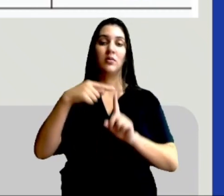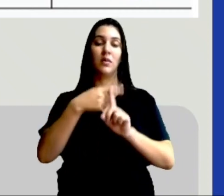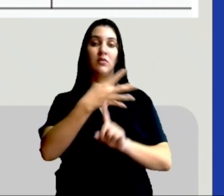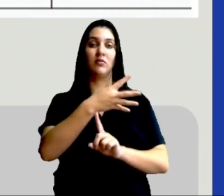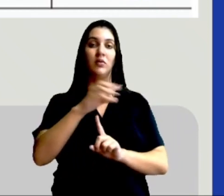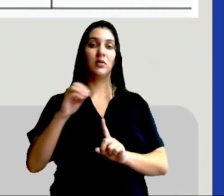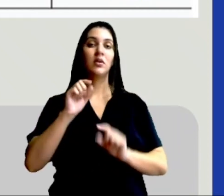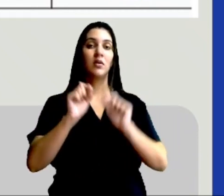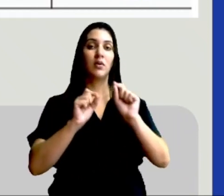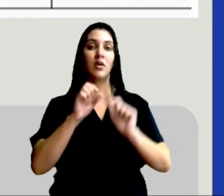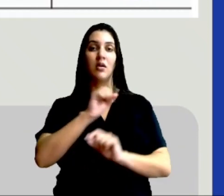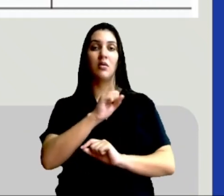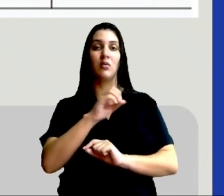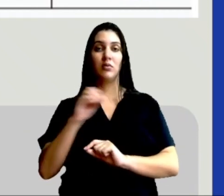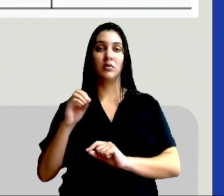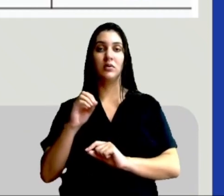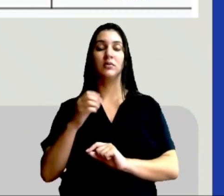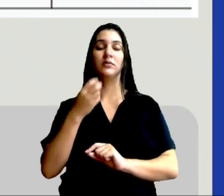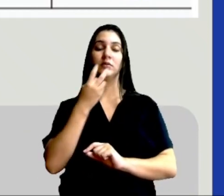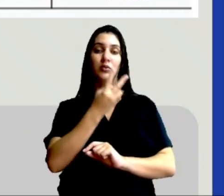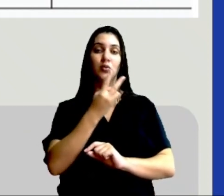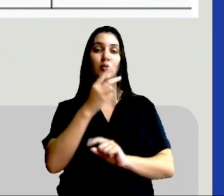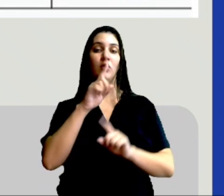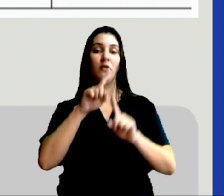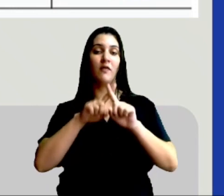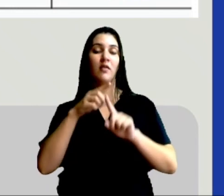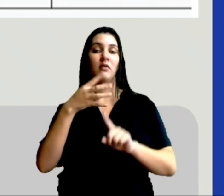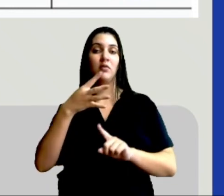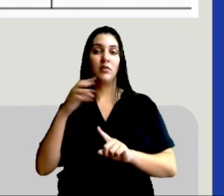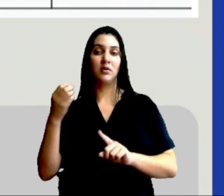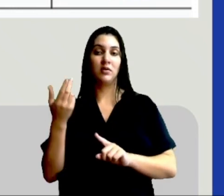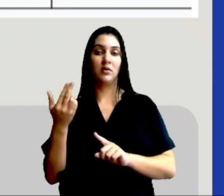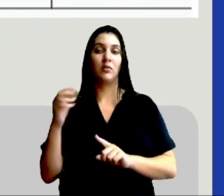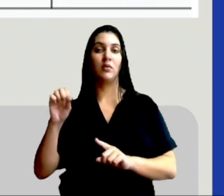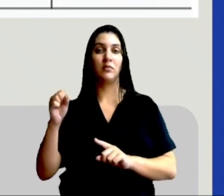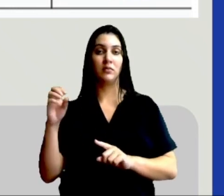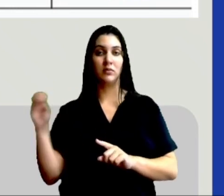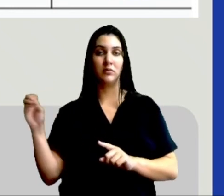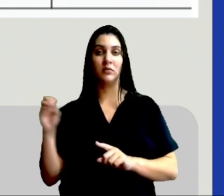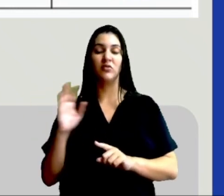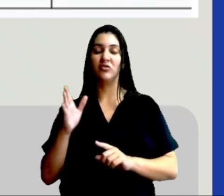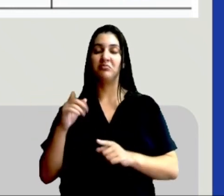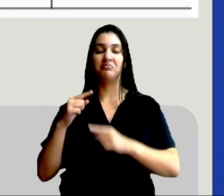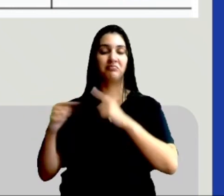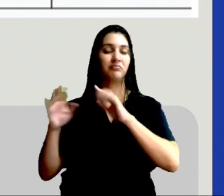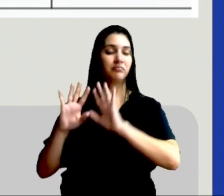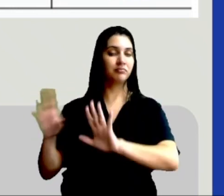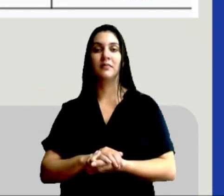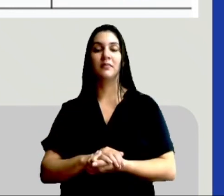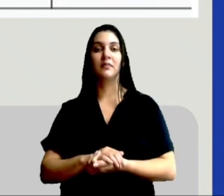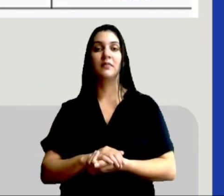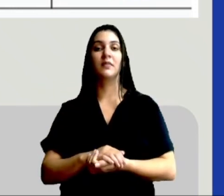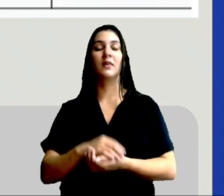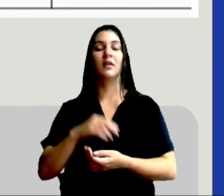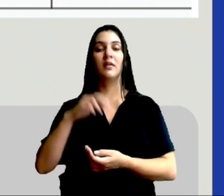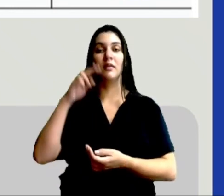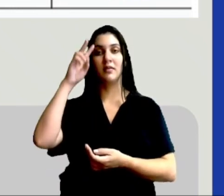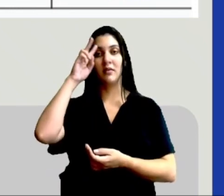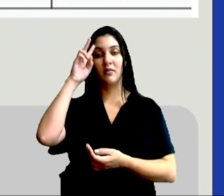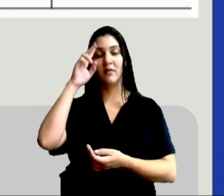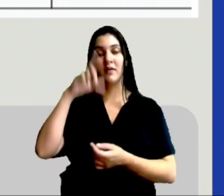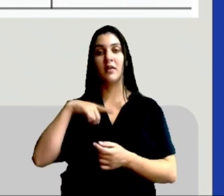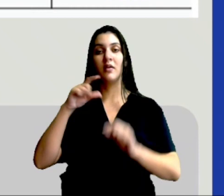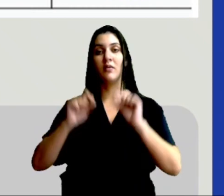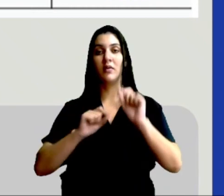400, 800, né? 2 vezes 400, 800. Já está descartado, não é o domingo. Segunda-feira a gente